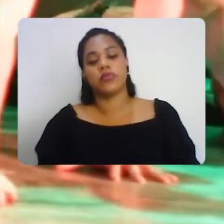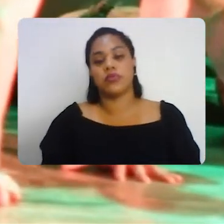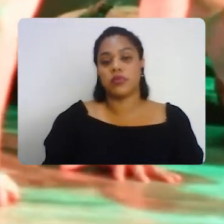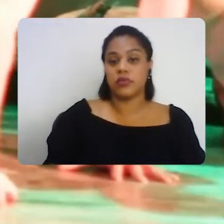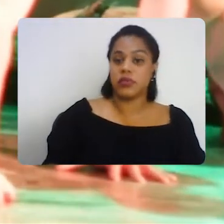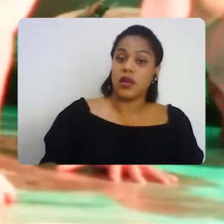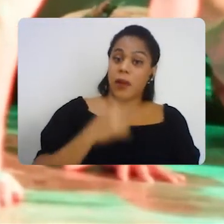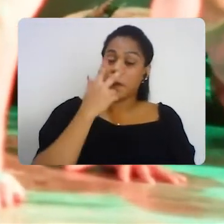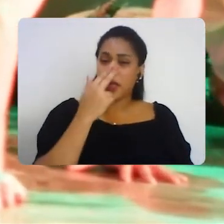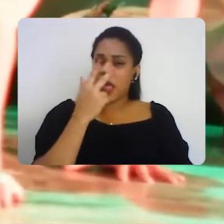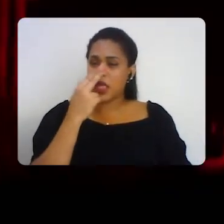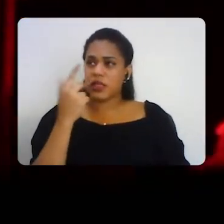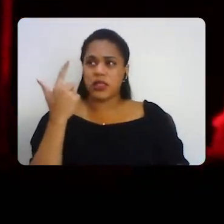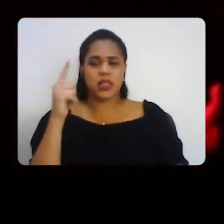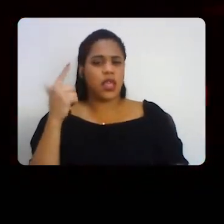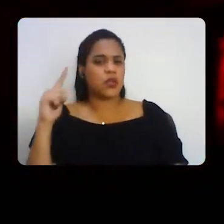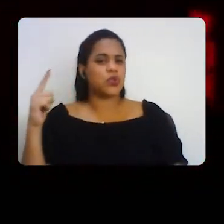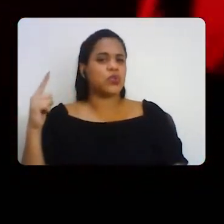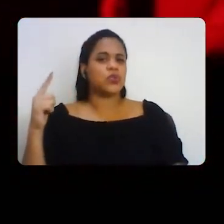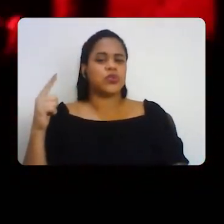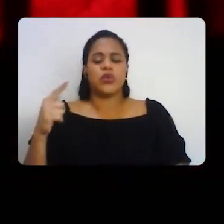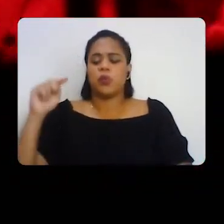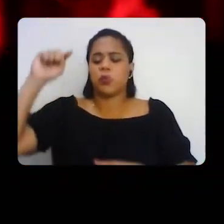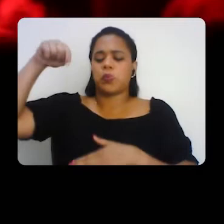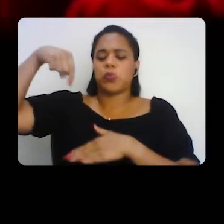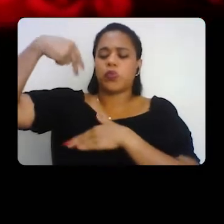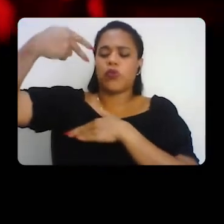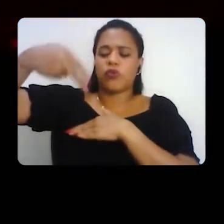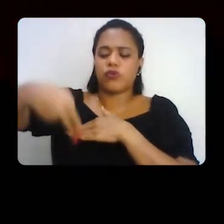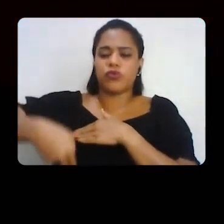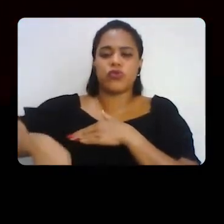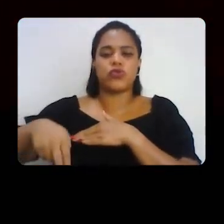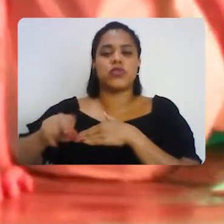Deus, com ele não há precipício,